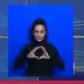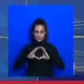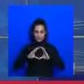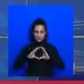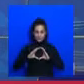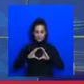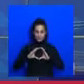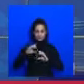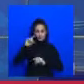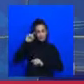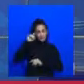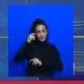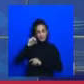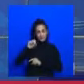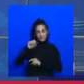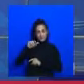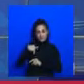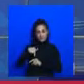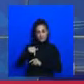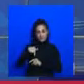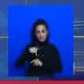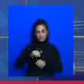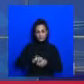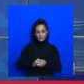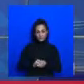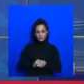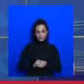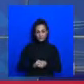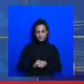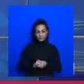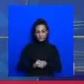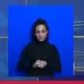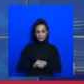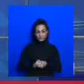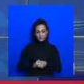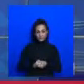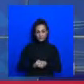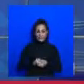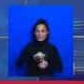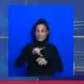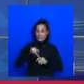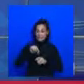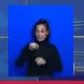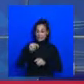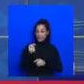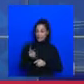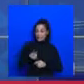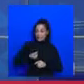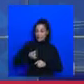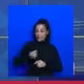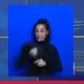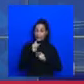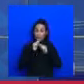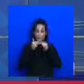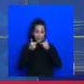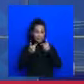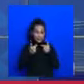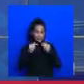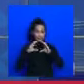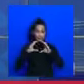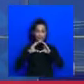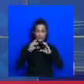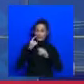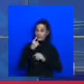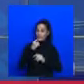preta 07, preta 07. Serão sorteados 6 números, boa sorte.